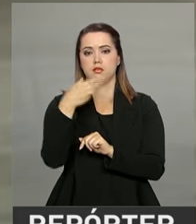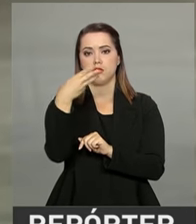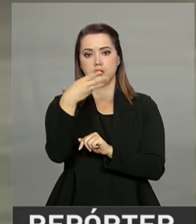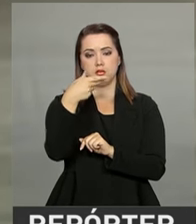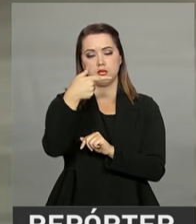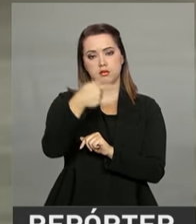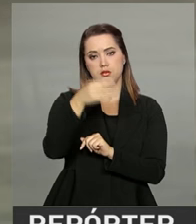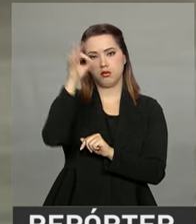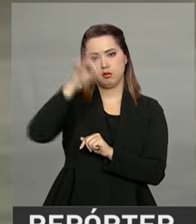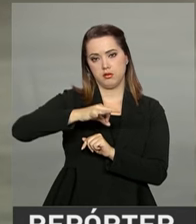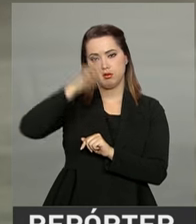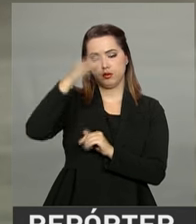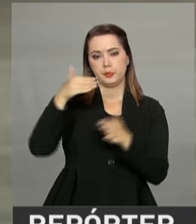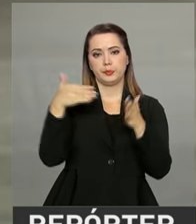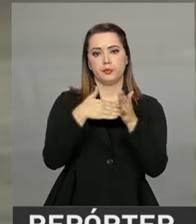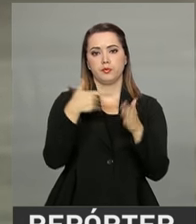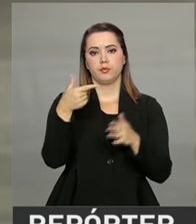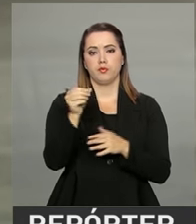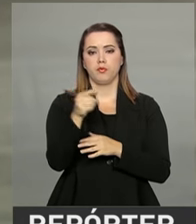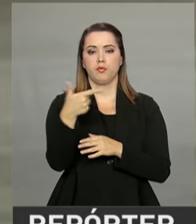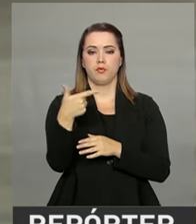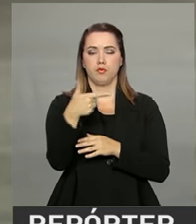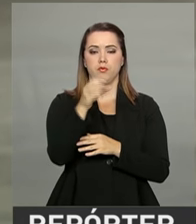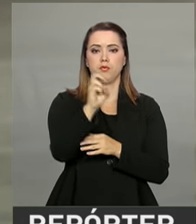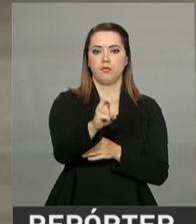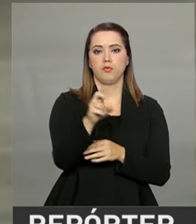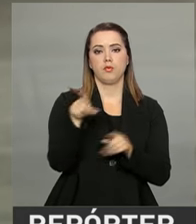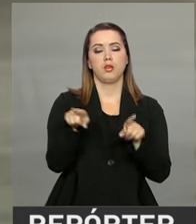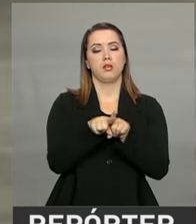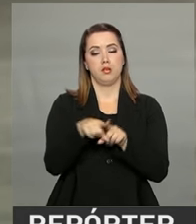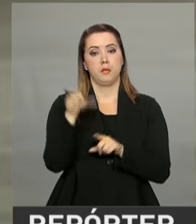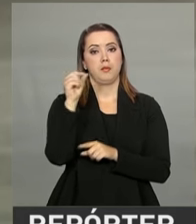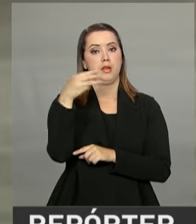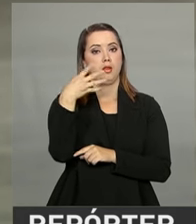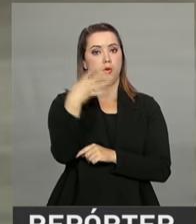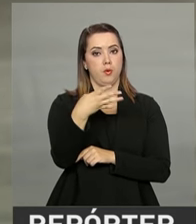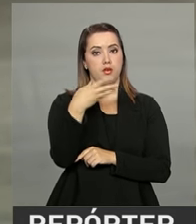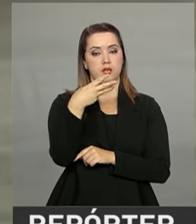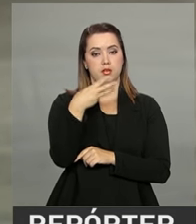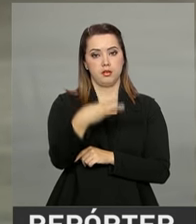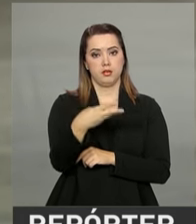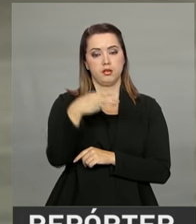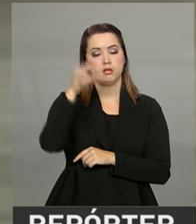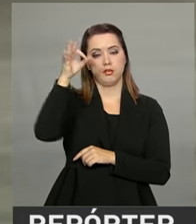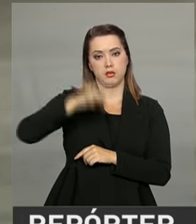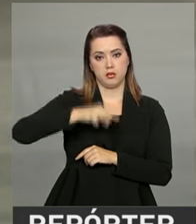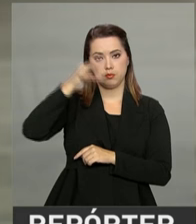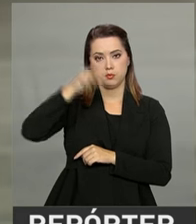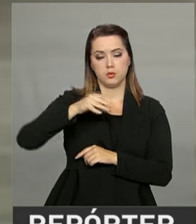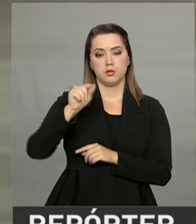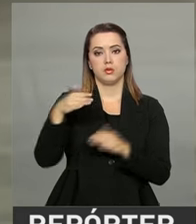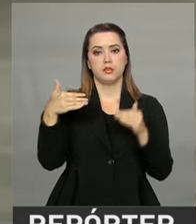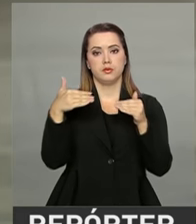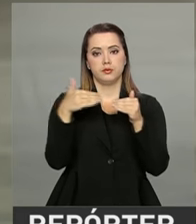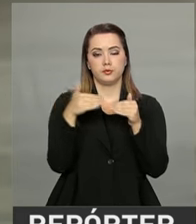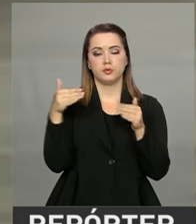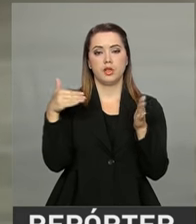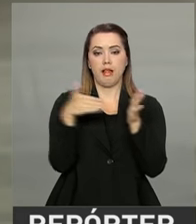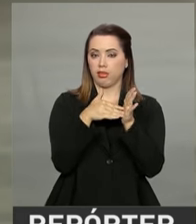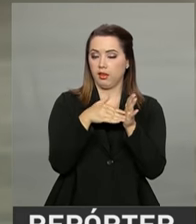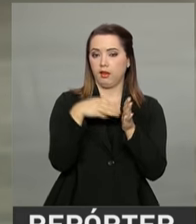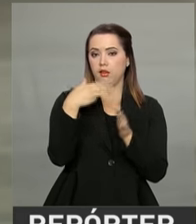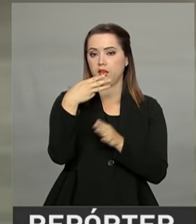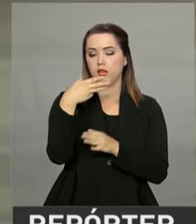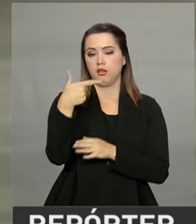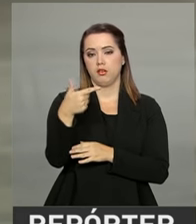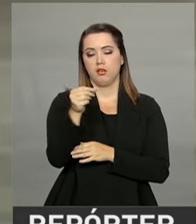37% até 2025 e em 43% até 2030. Isso tomando como base as emissões que eram